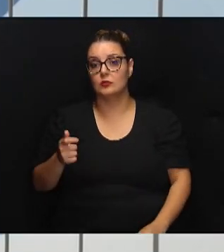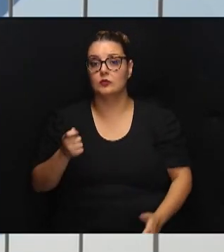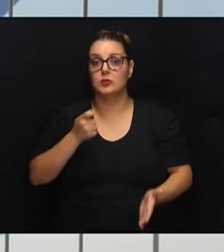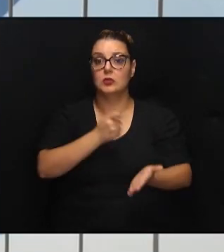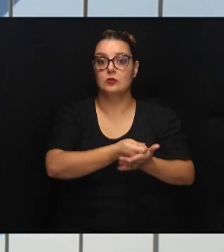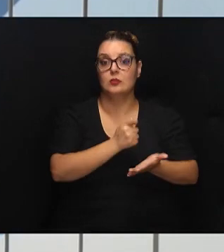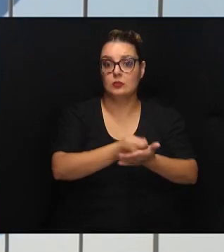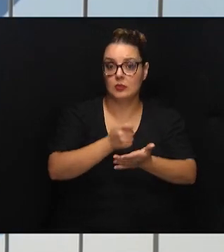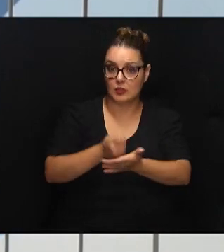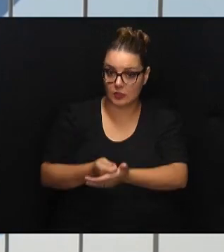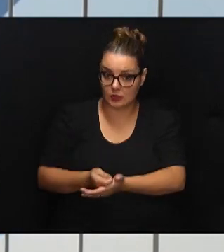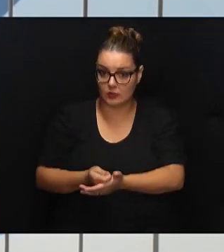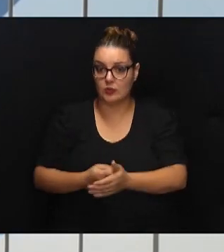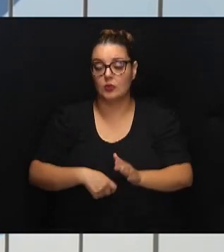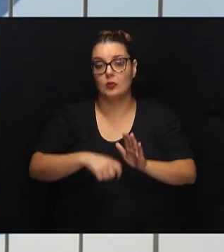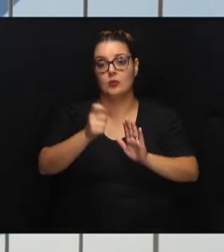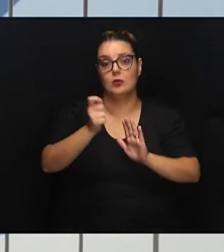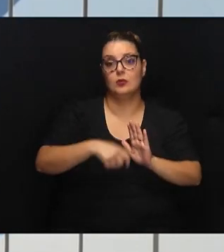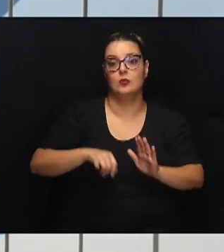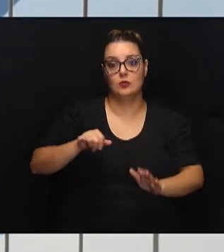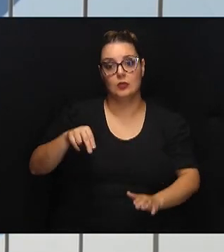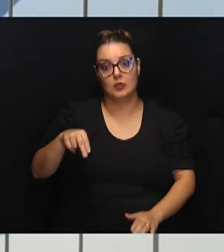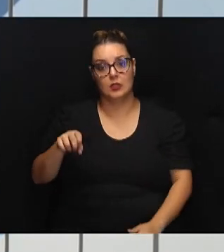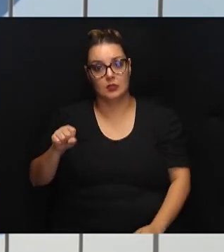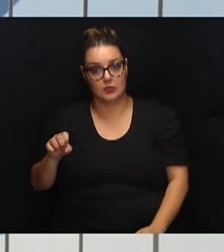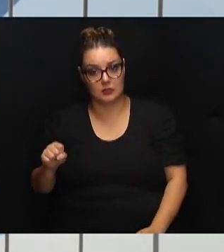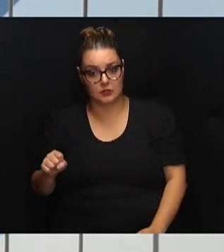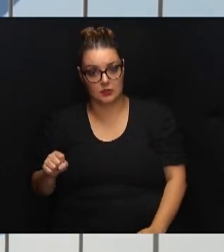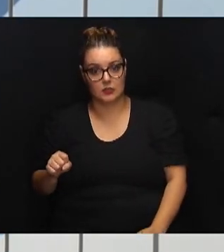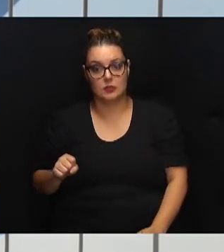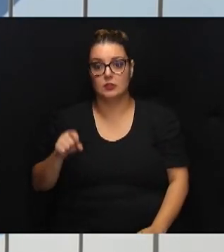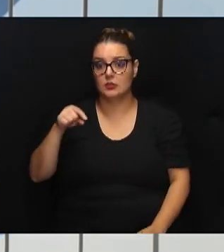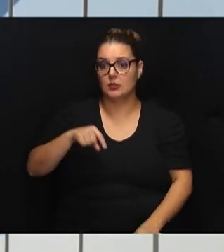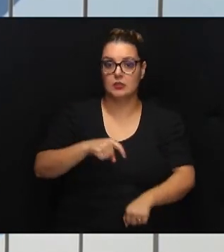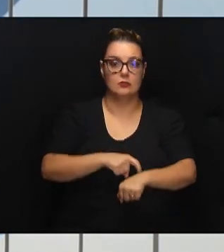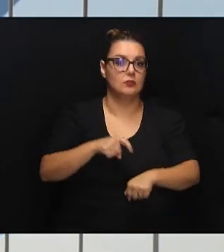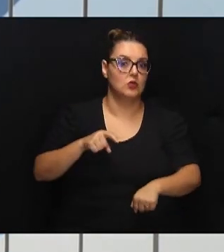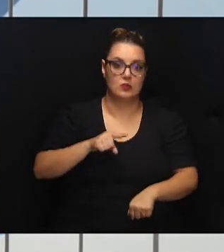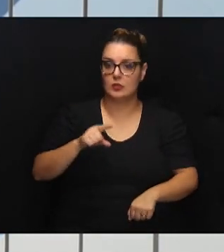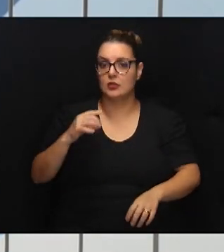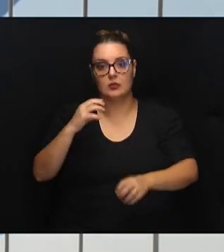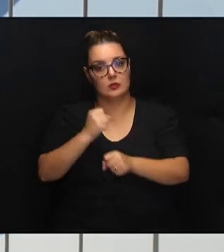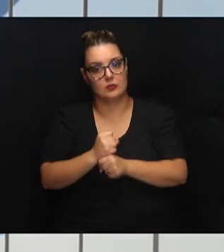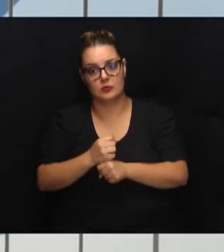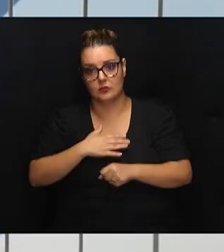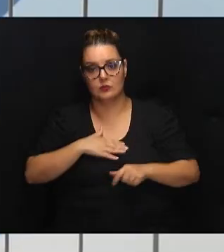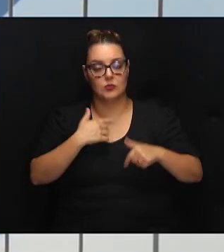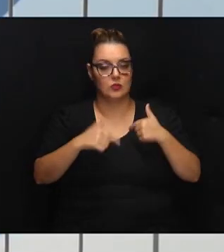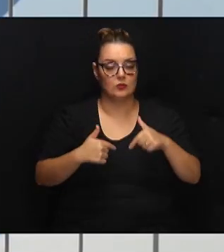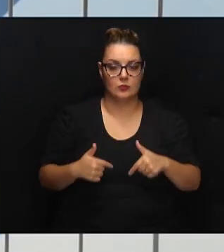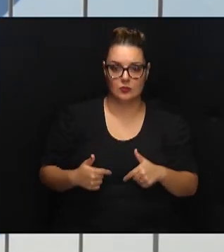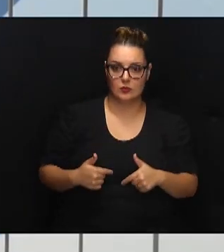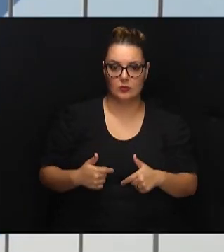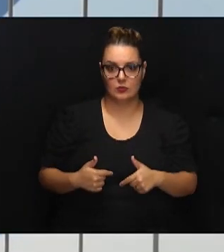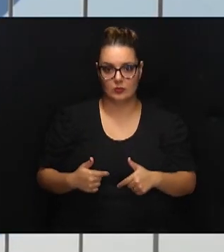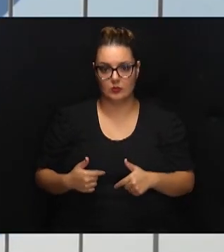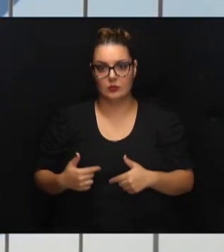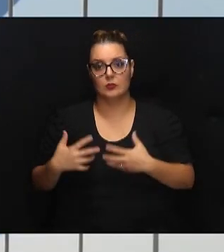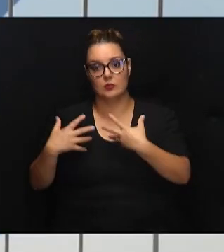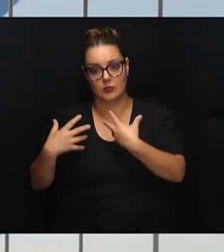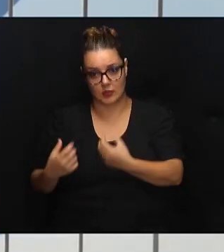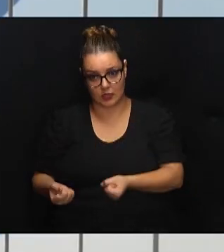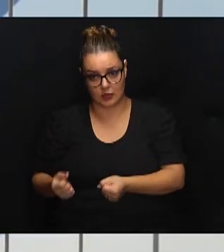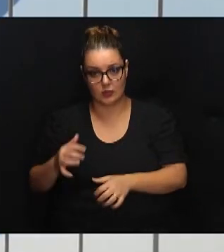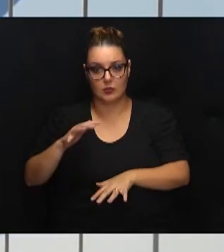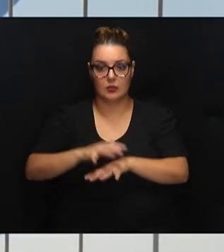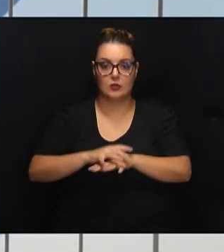eu não tenho aquele registro no INSS. Sim. E aí, aquele período, ele não contabiliza no meu trabalho. Tanto para o recebimento, para